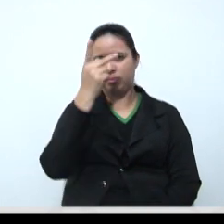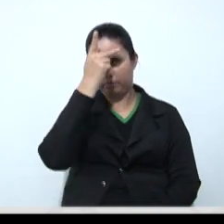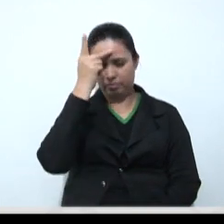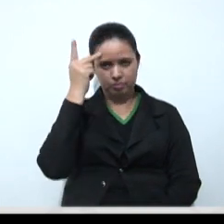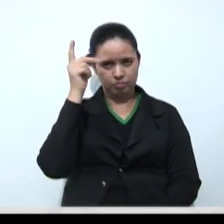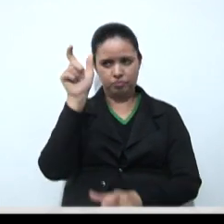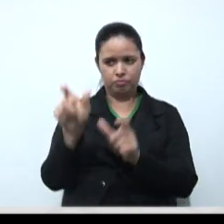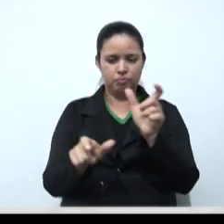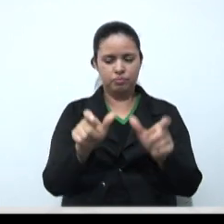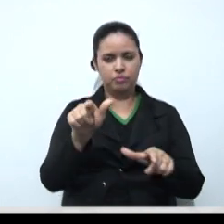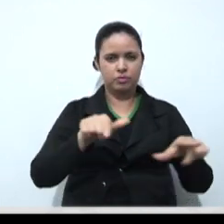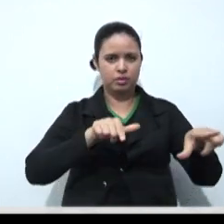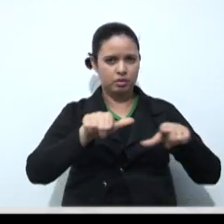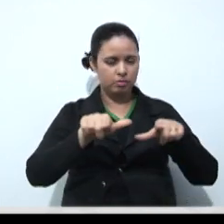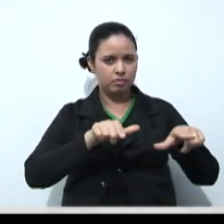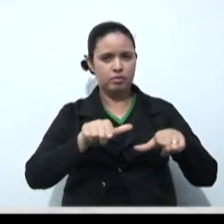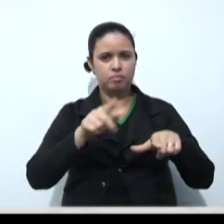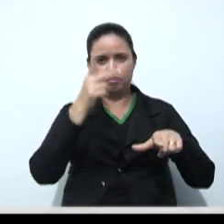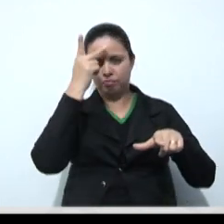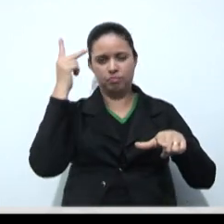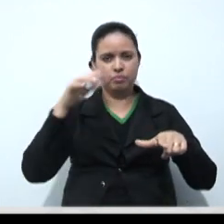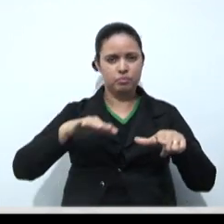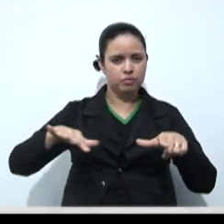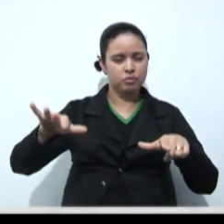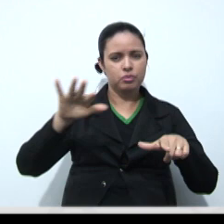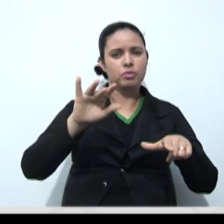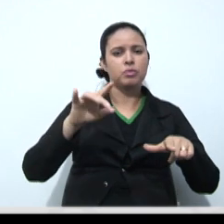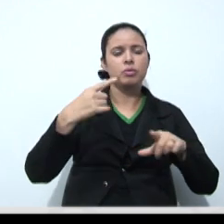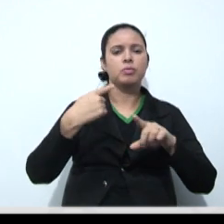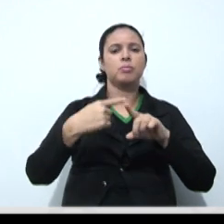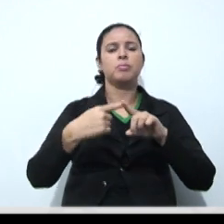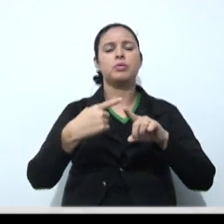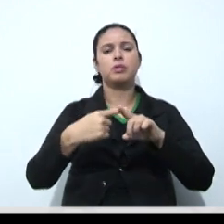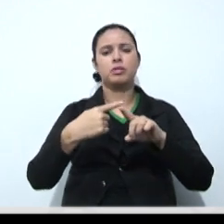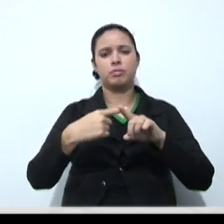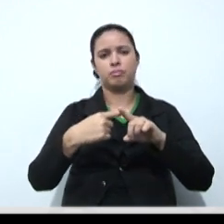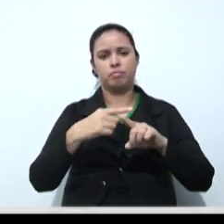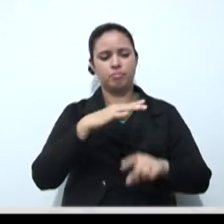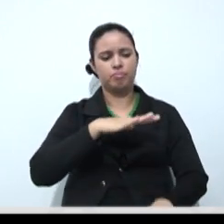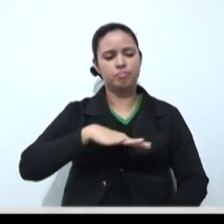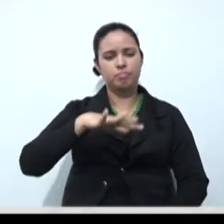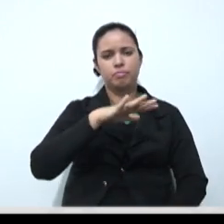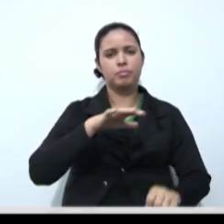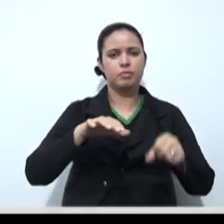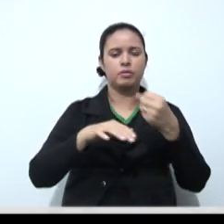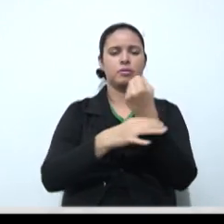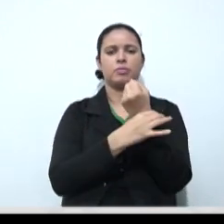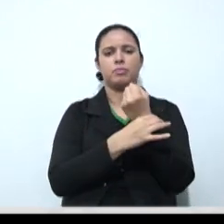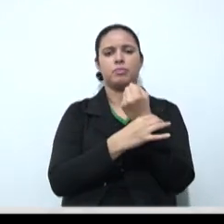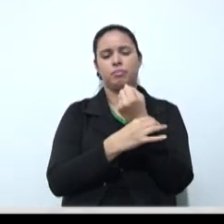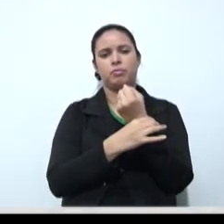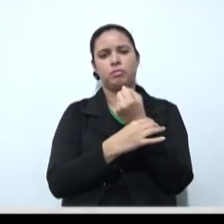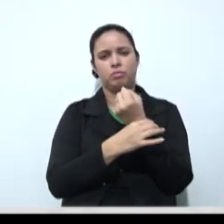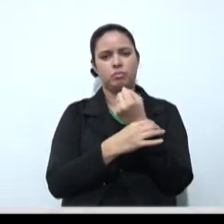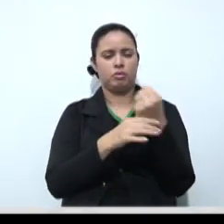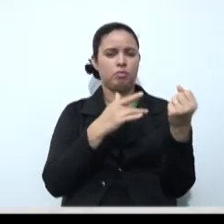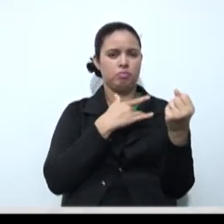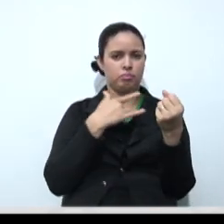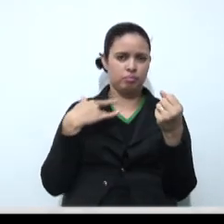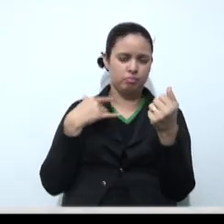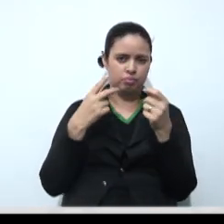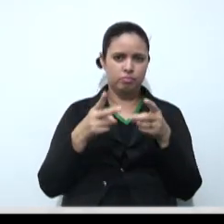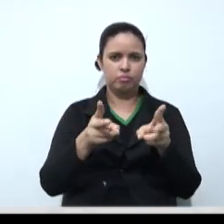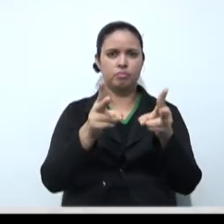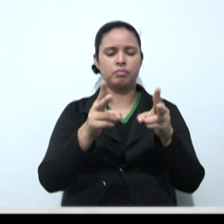ganhar, pois um ambiente seguro proporciona uma melhor qualidade de vida no trabalho. E como surgiu a CIPA?